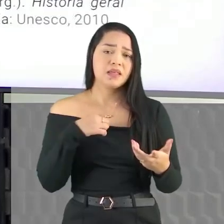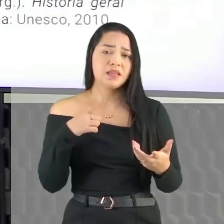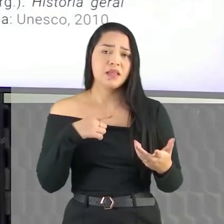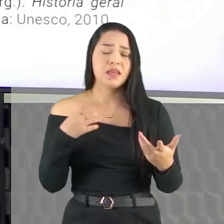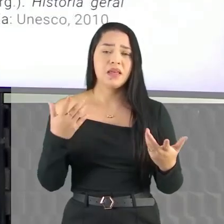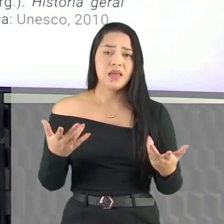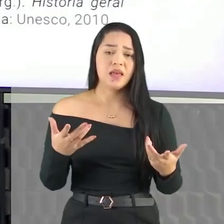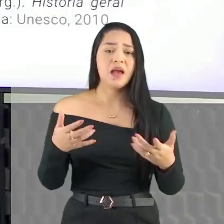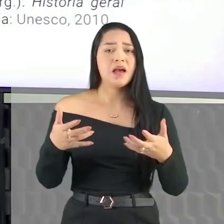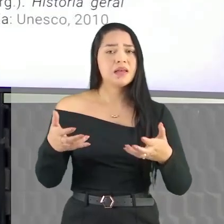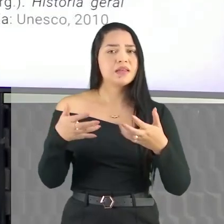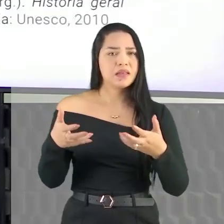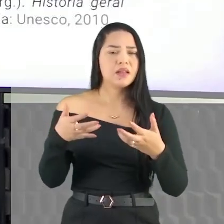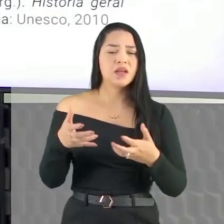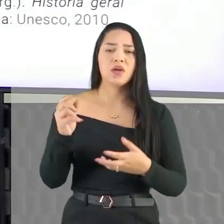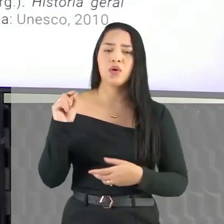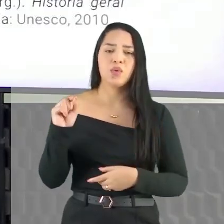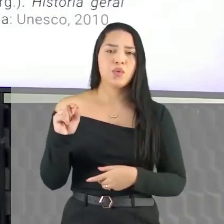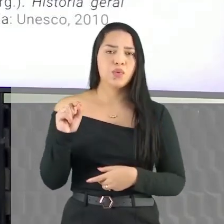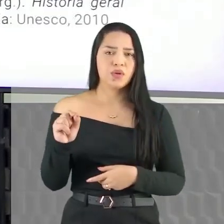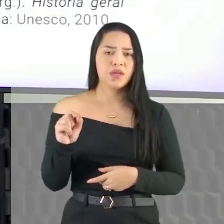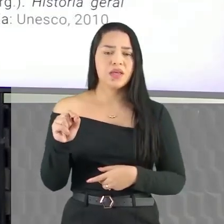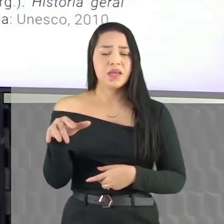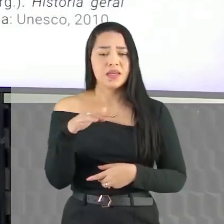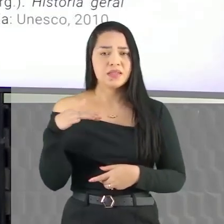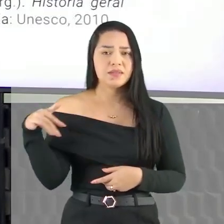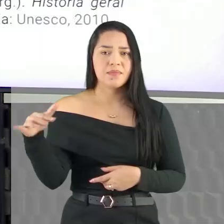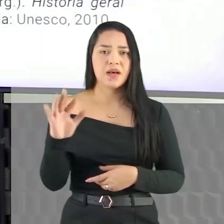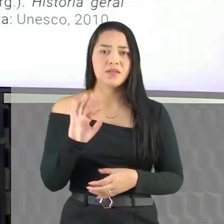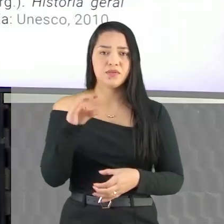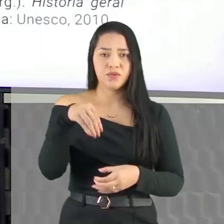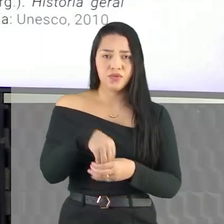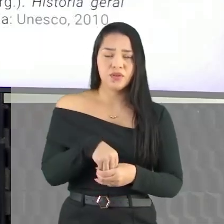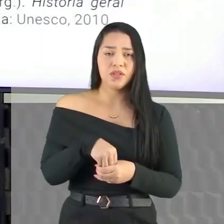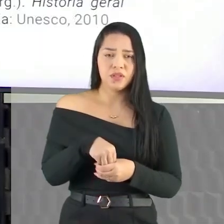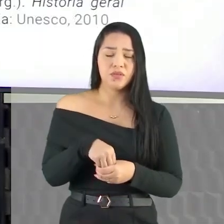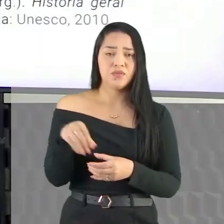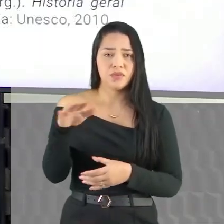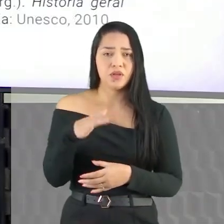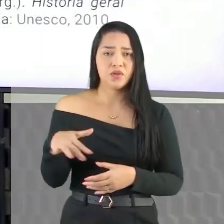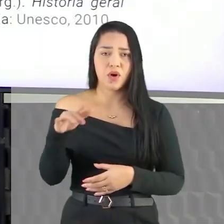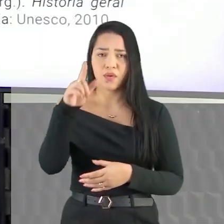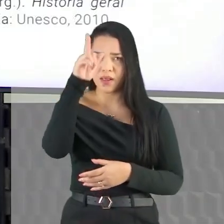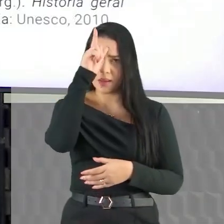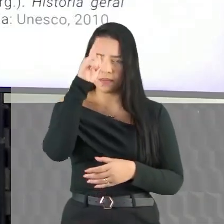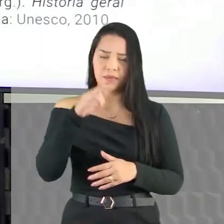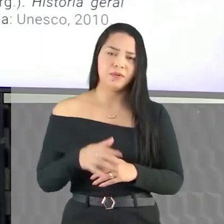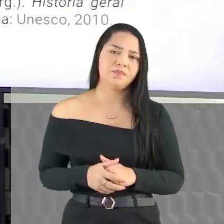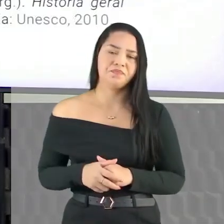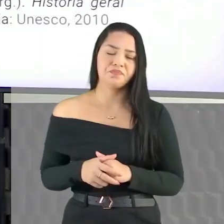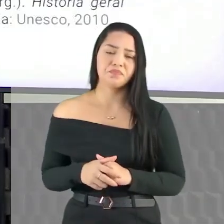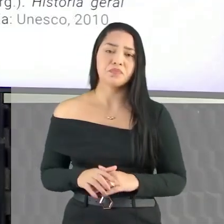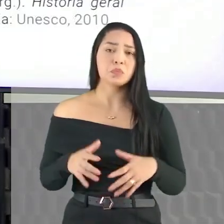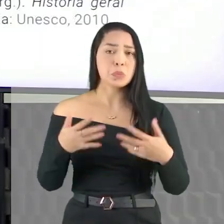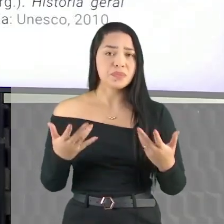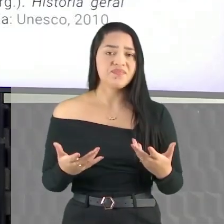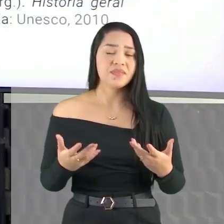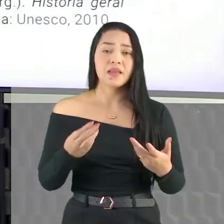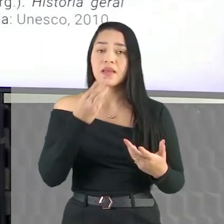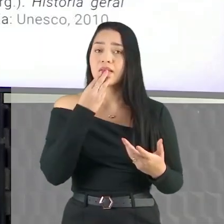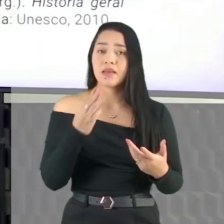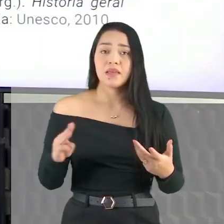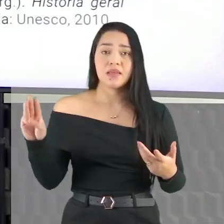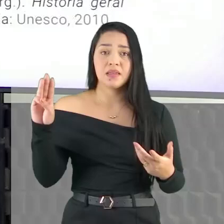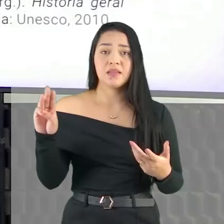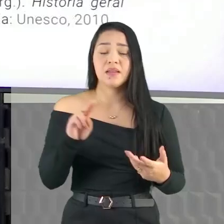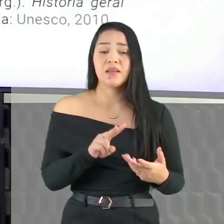claro, a requerer, né, espaços dentro do território alemão. Claro que Hitler